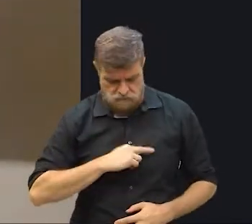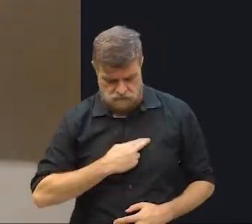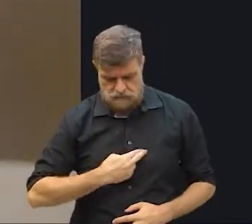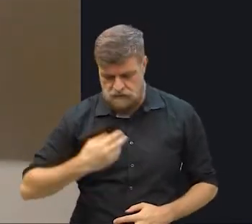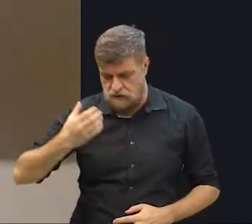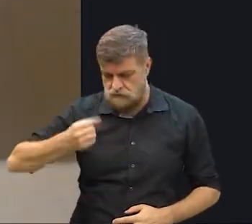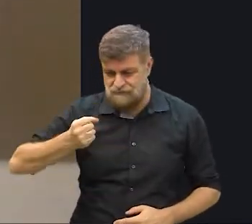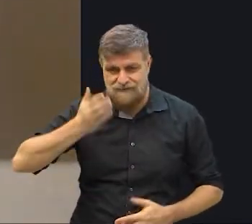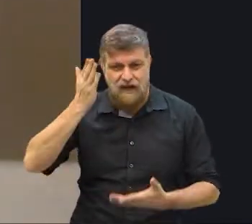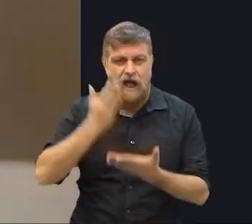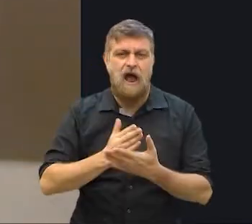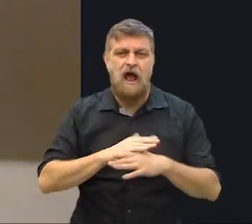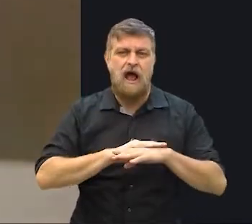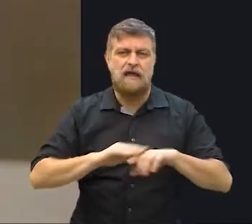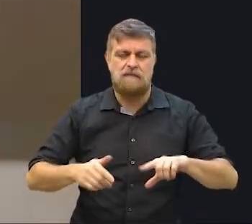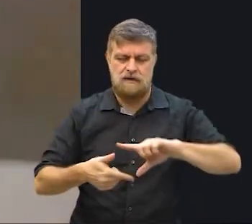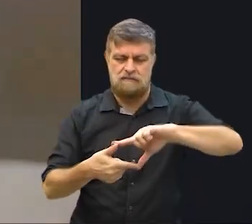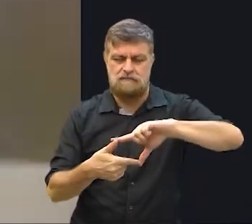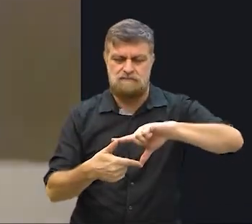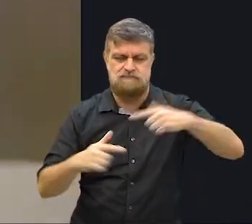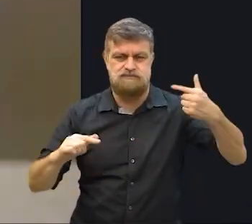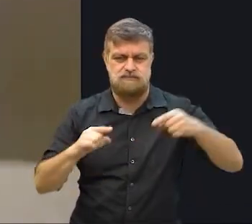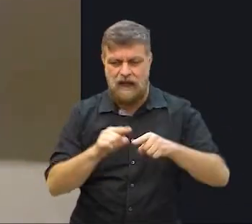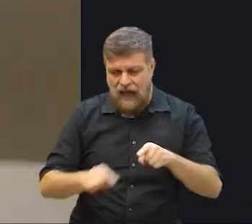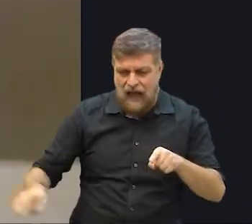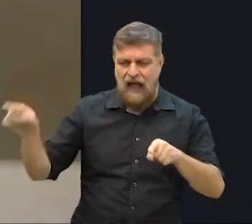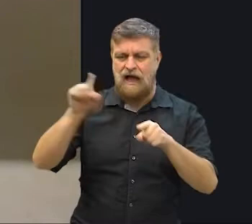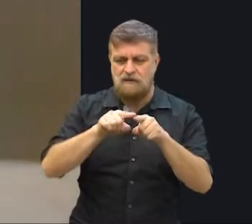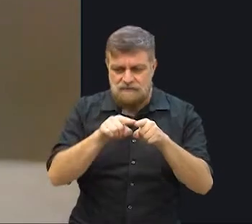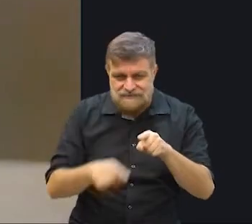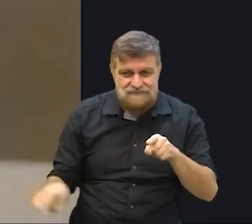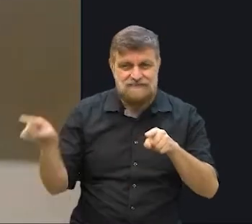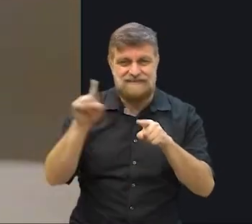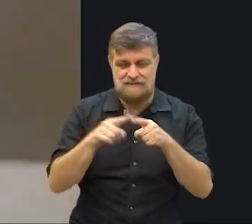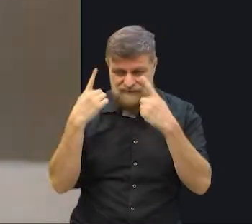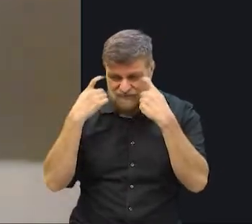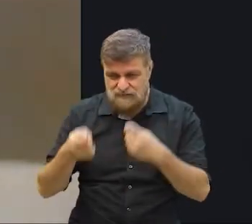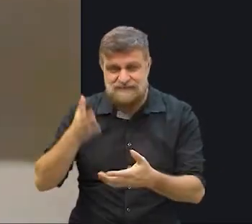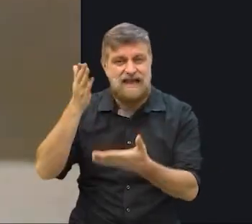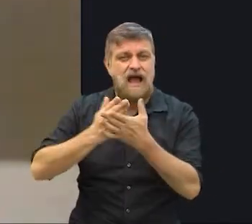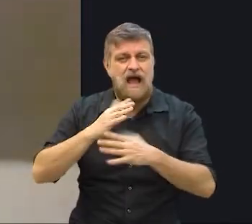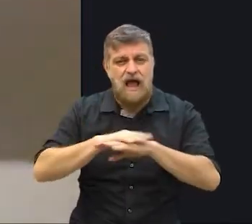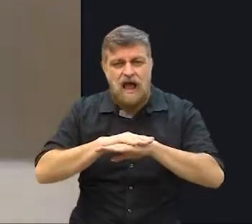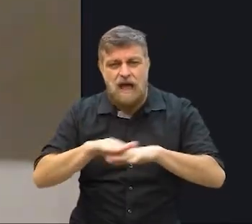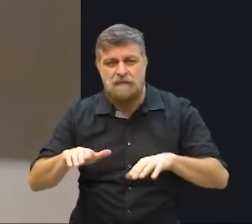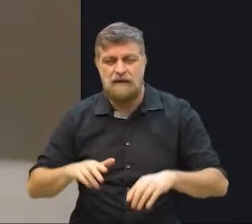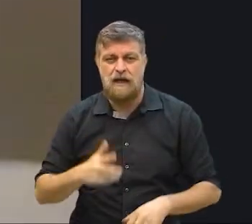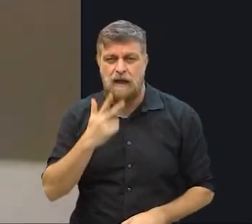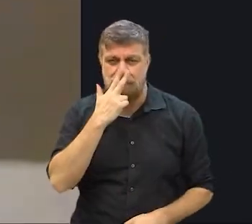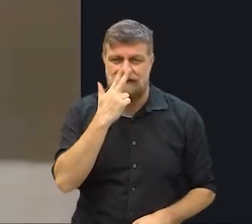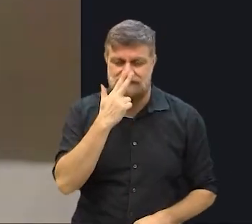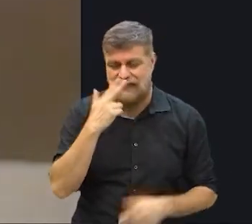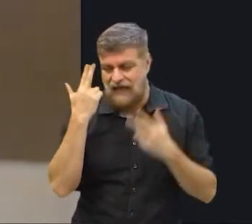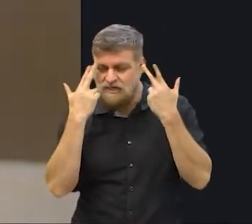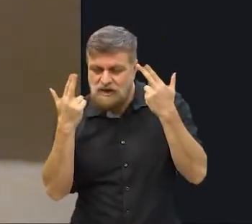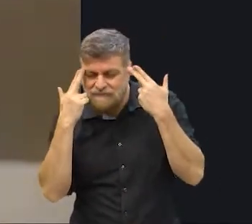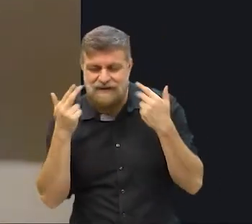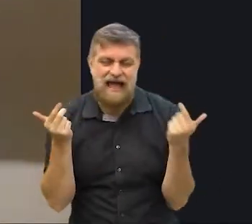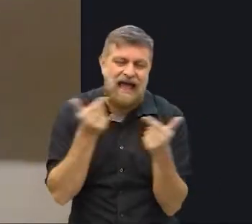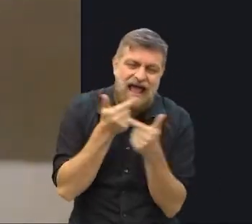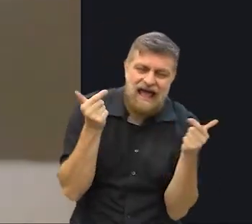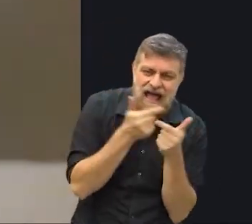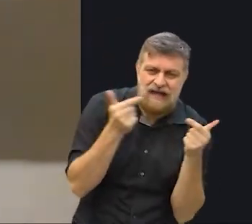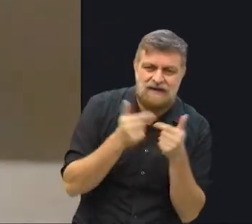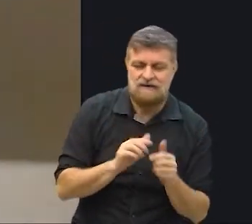da campanha do Laço Branco. Quebrar com esse ciclo da violência, quebrar com aquilo que é